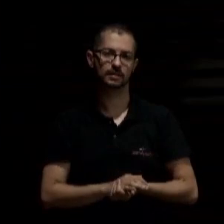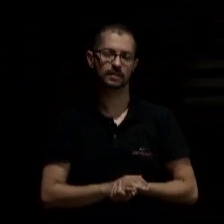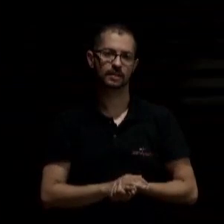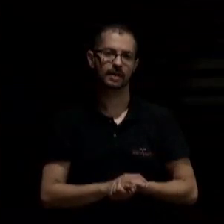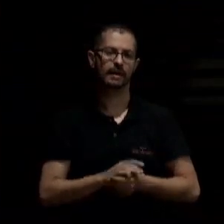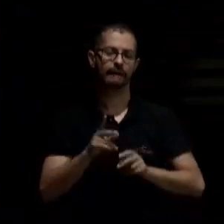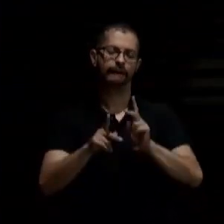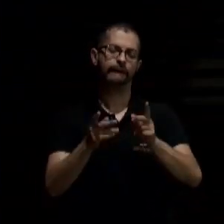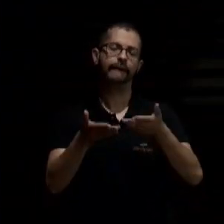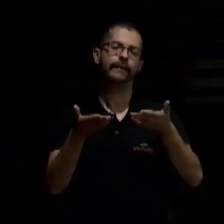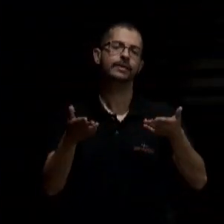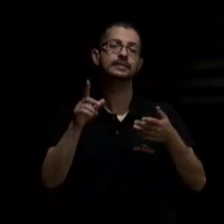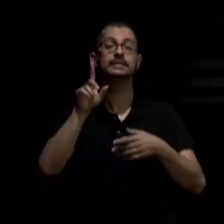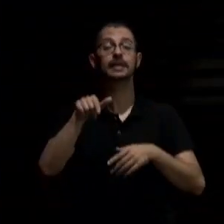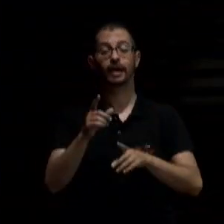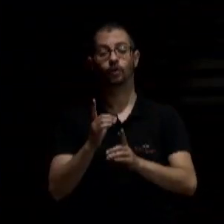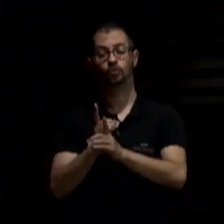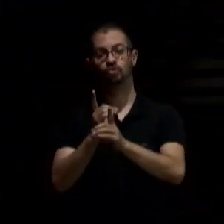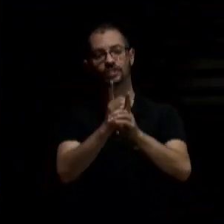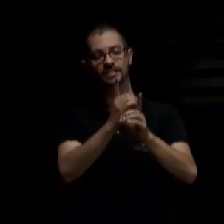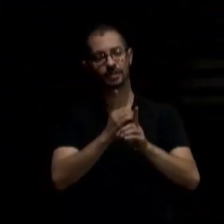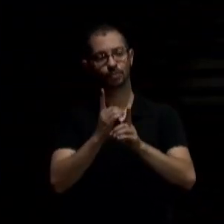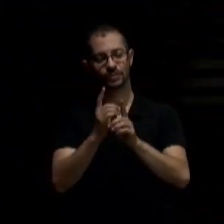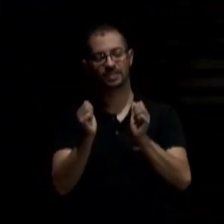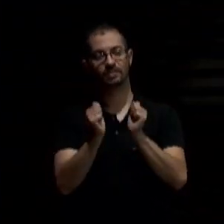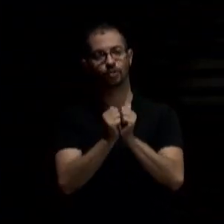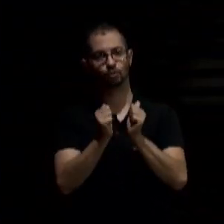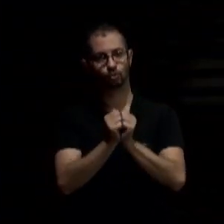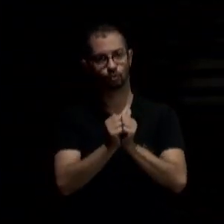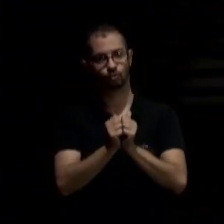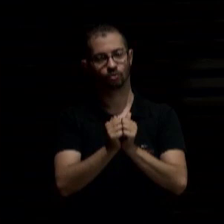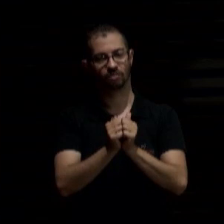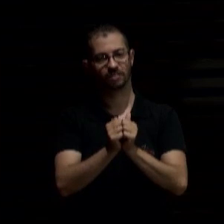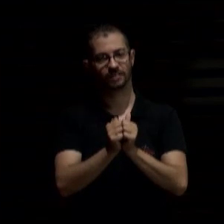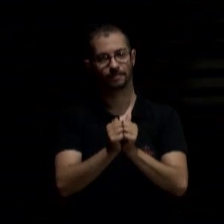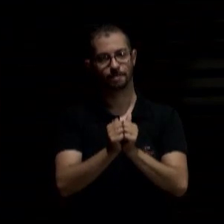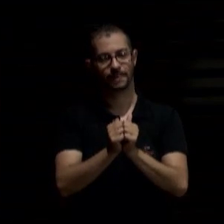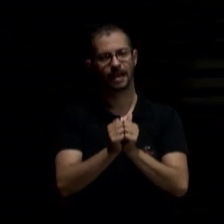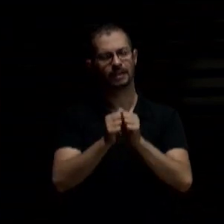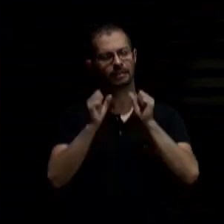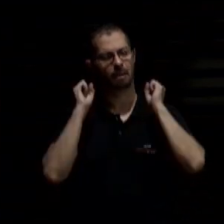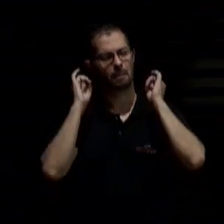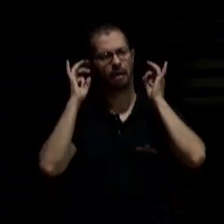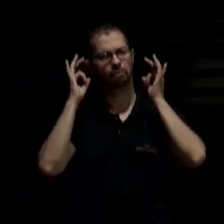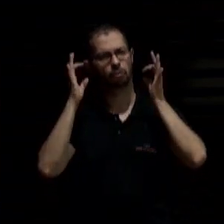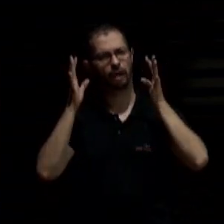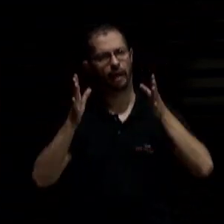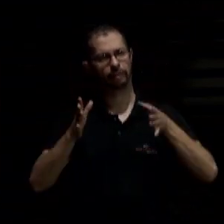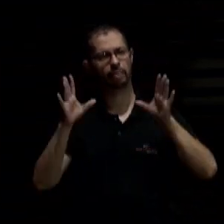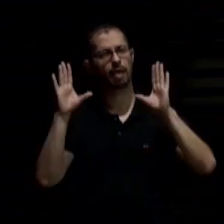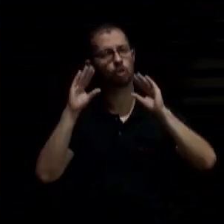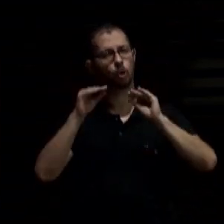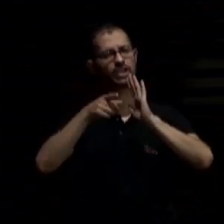Estes são os discípulos que estavam com ele, ali naquela madrugada, naquela noite